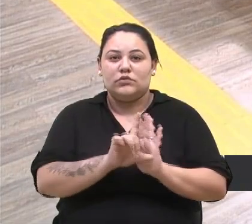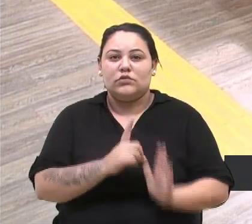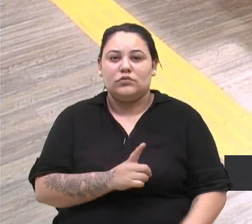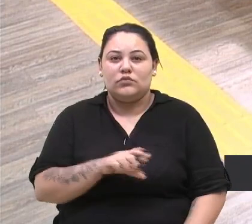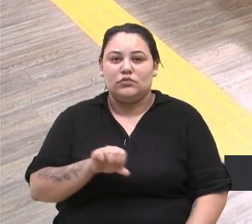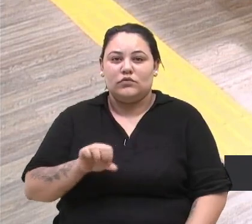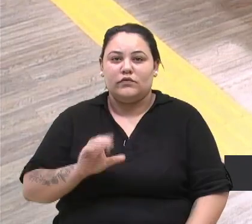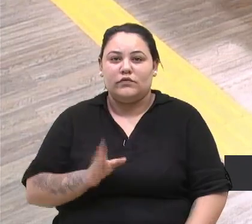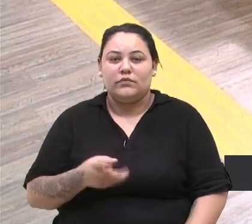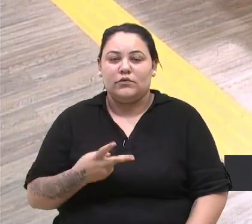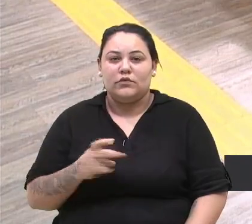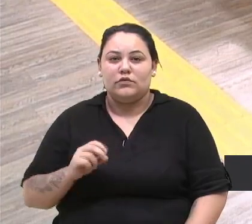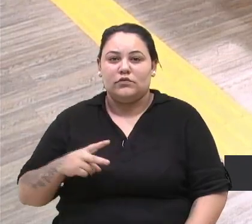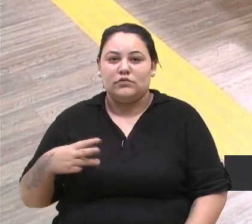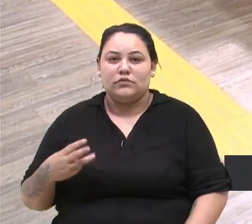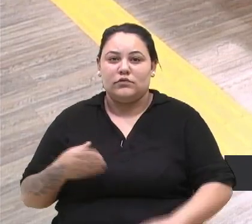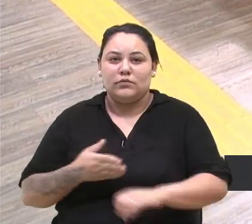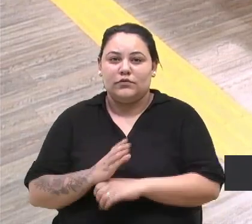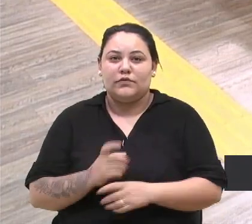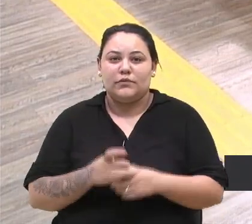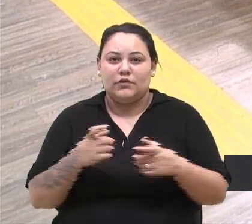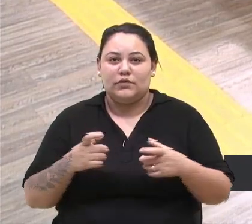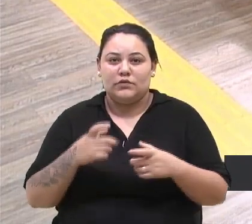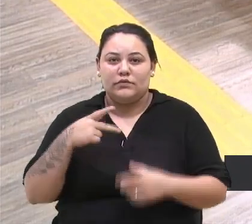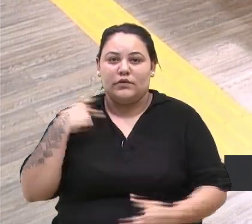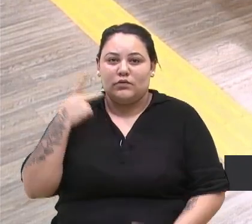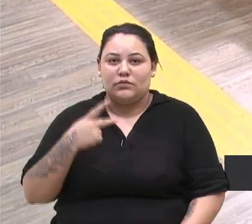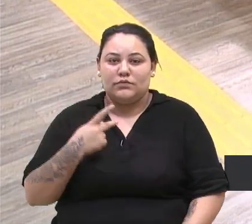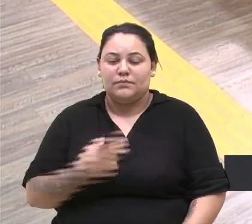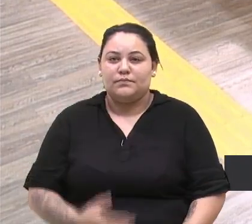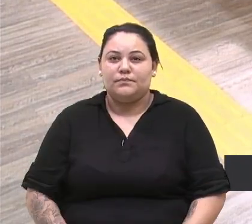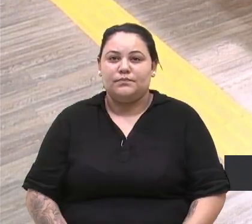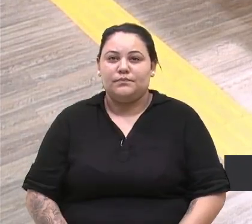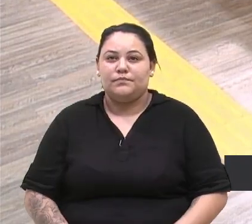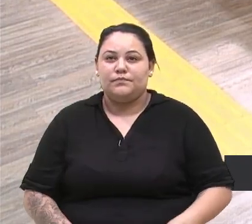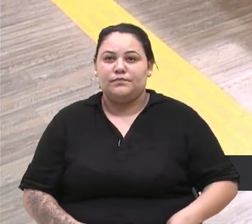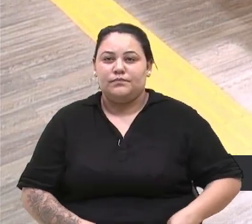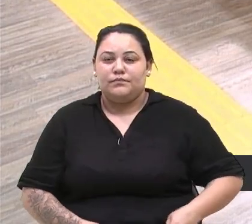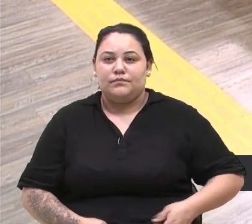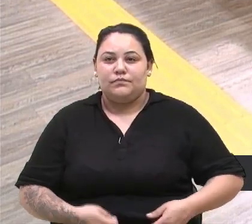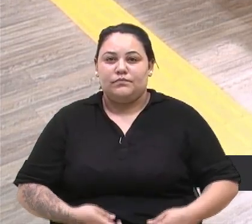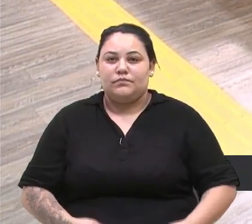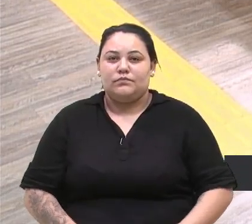199/2023 foi aprovado por unanimidade. Seguimos. Em